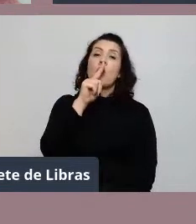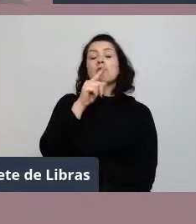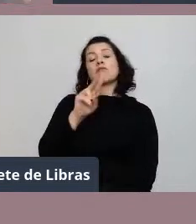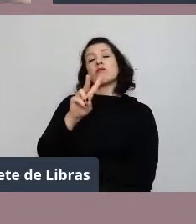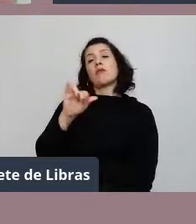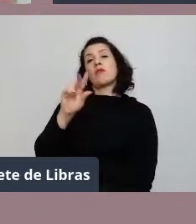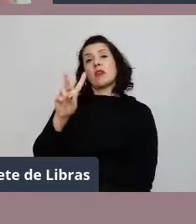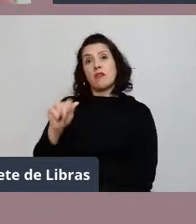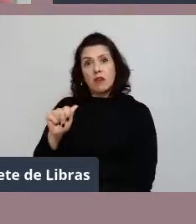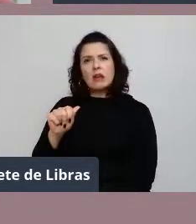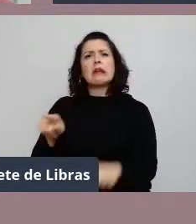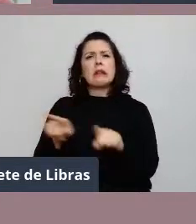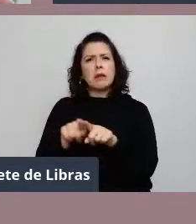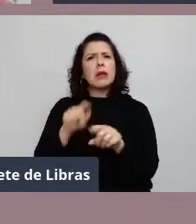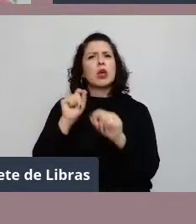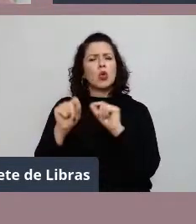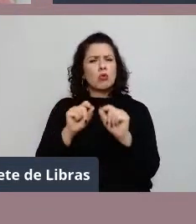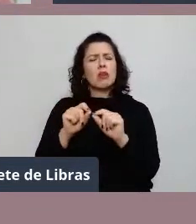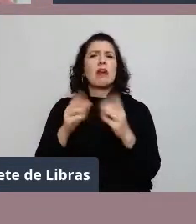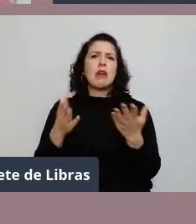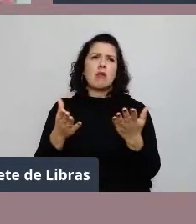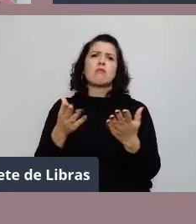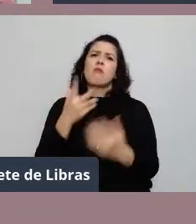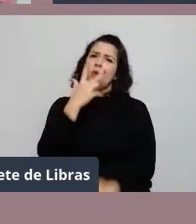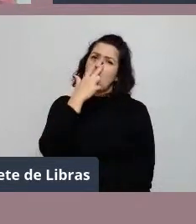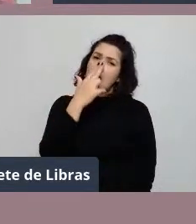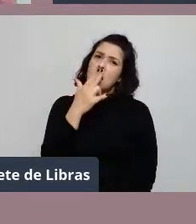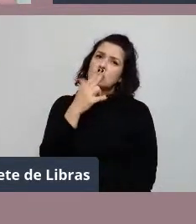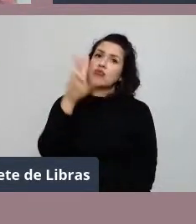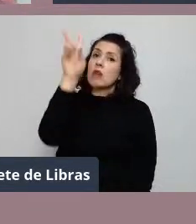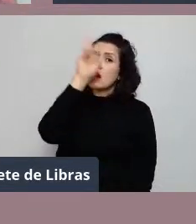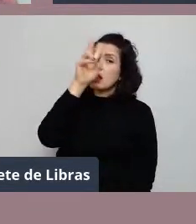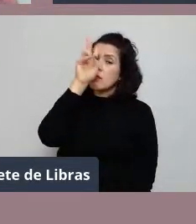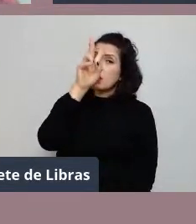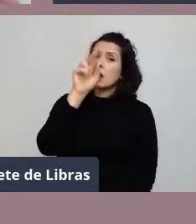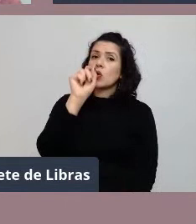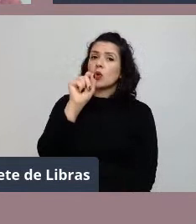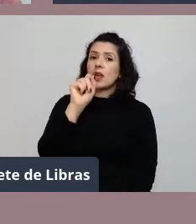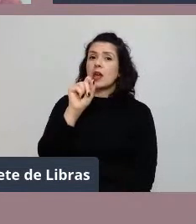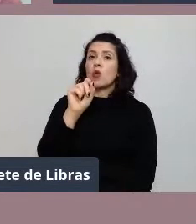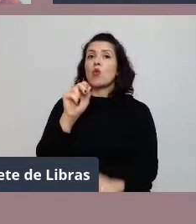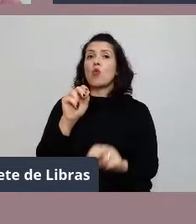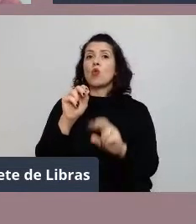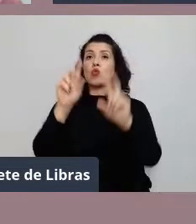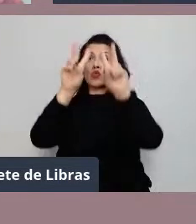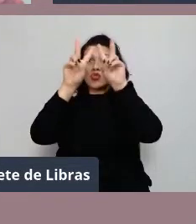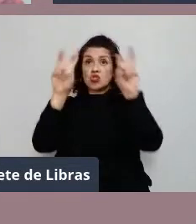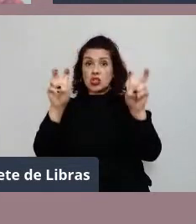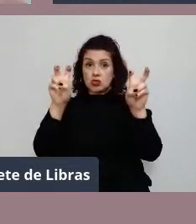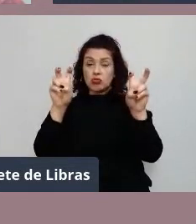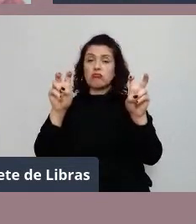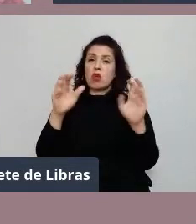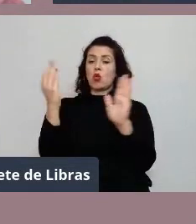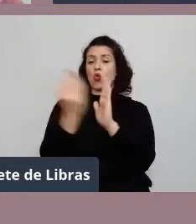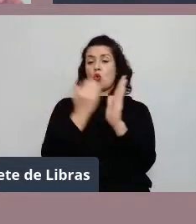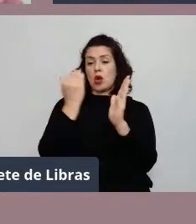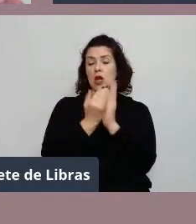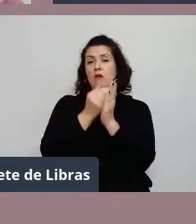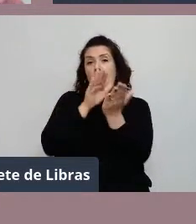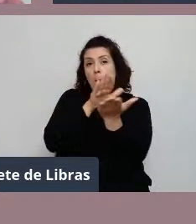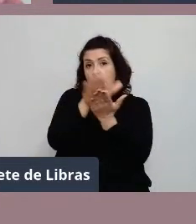ficou o ápice. E aí me lembrei do título do livro publicado, já